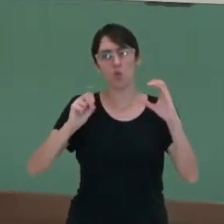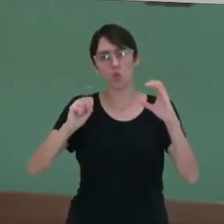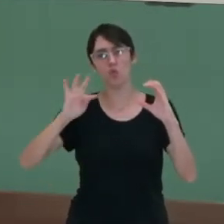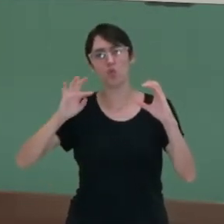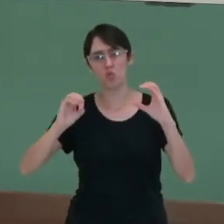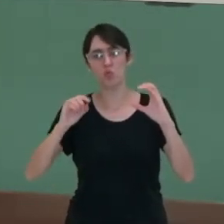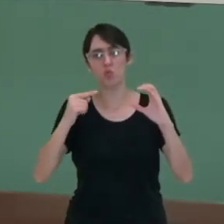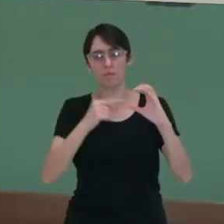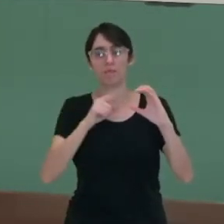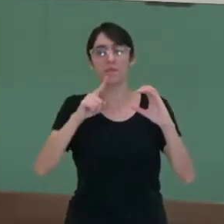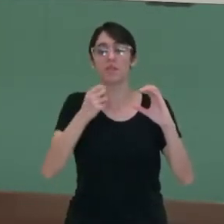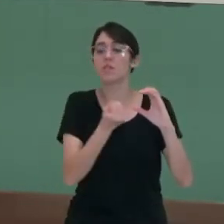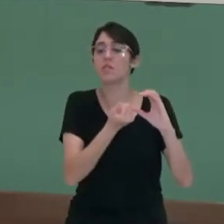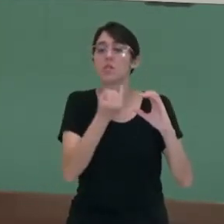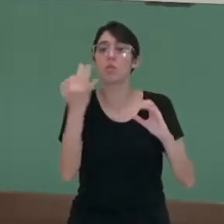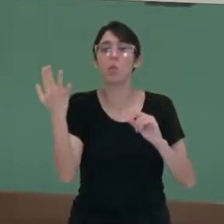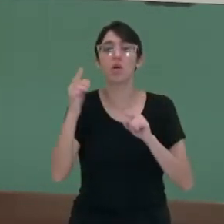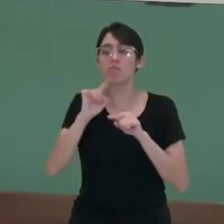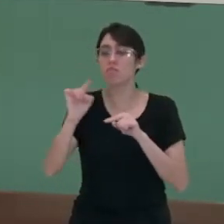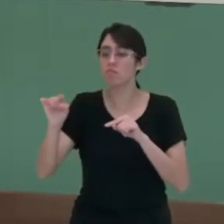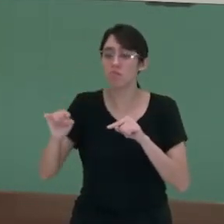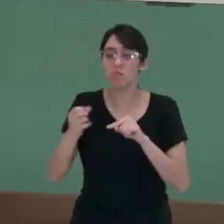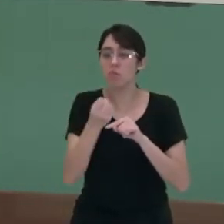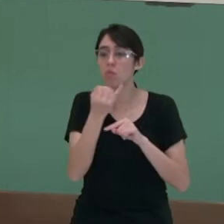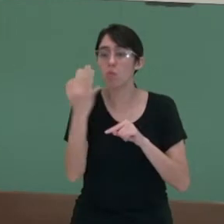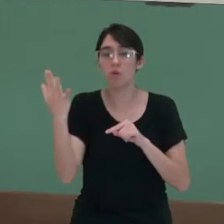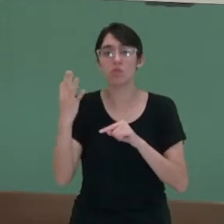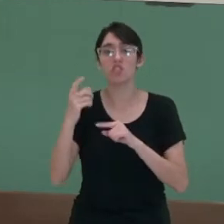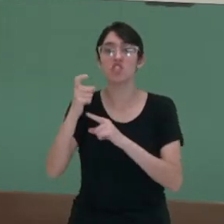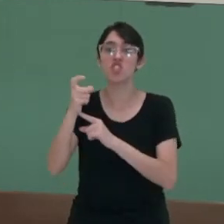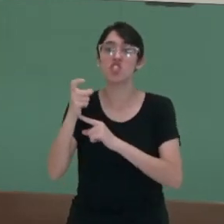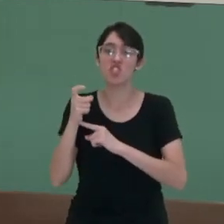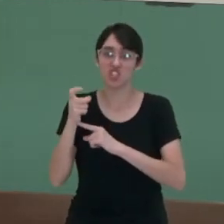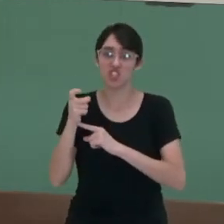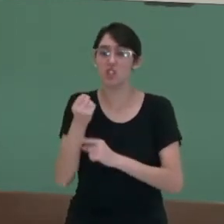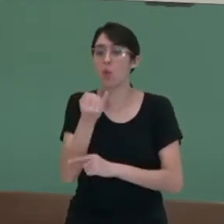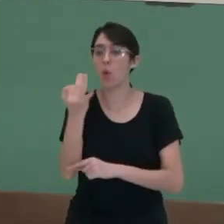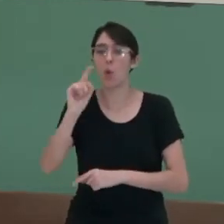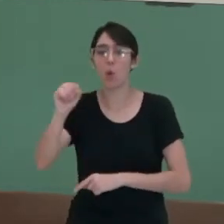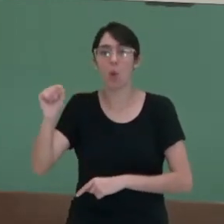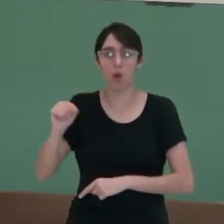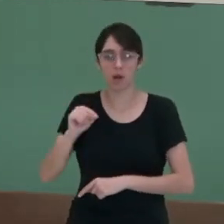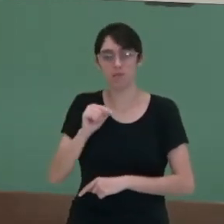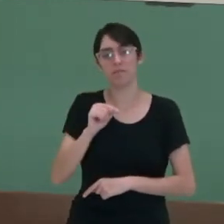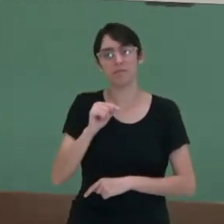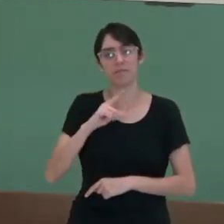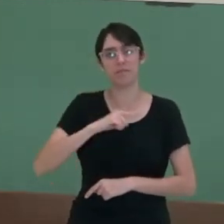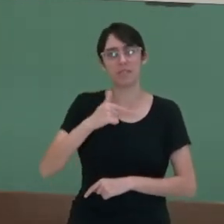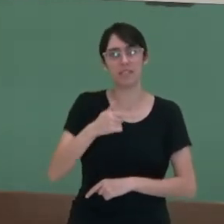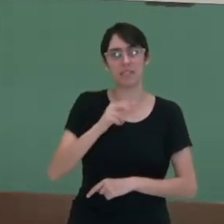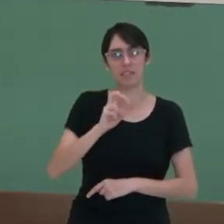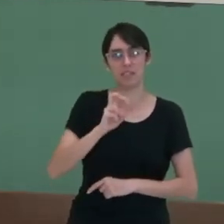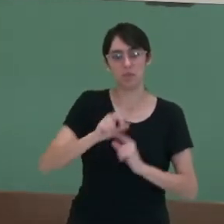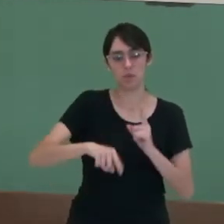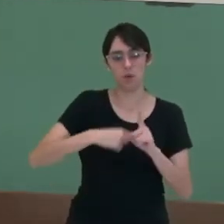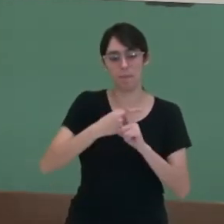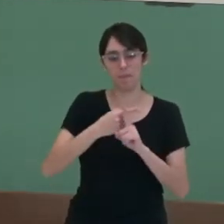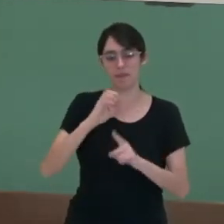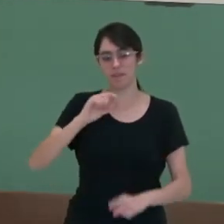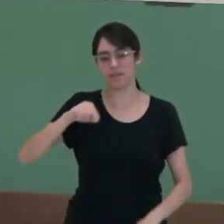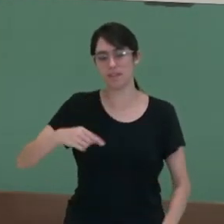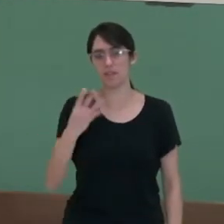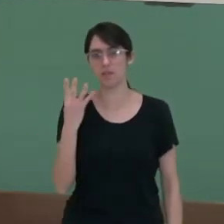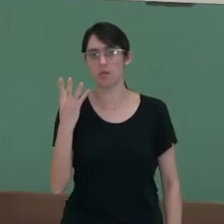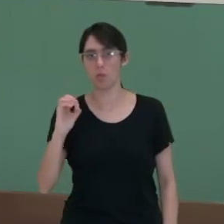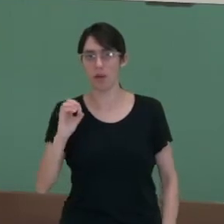de unidades, que o número de unidades é o X, que ficou 75 mais 0,40x.